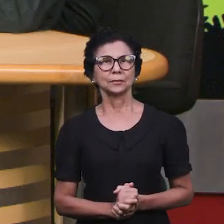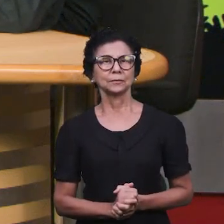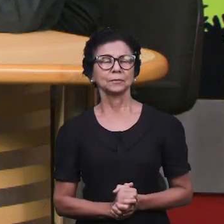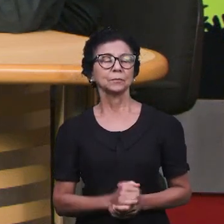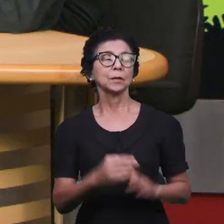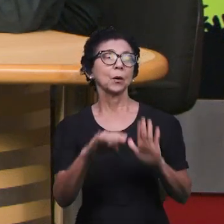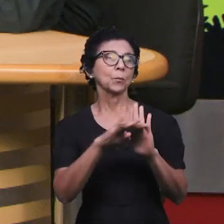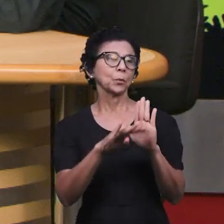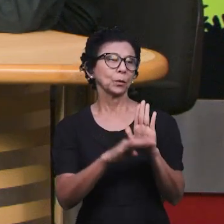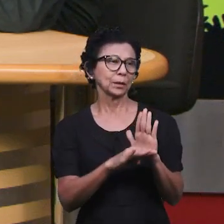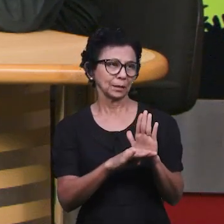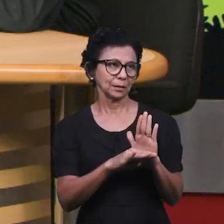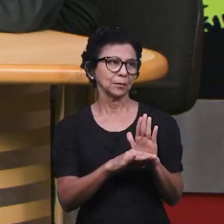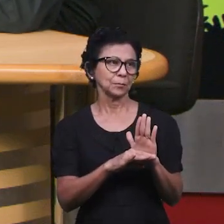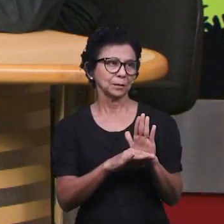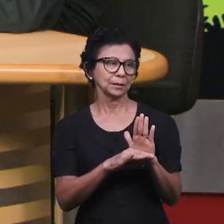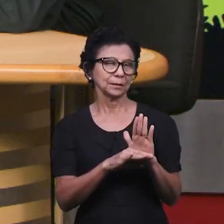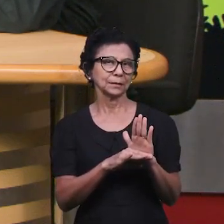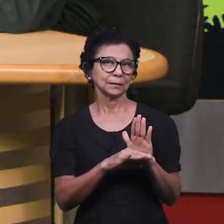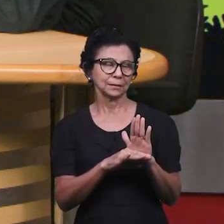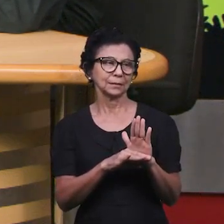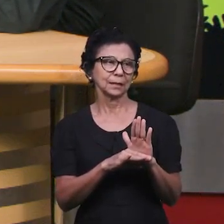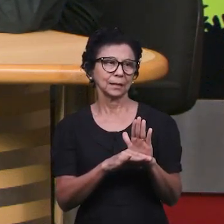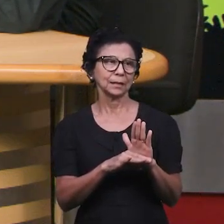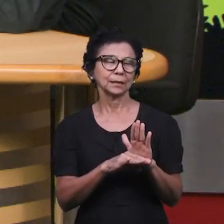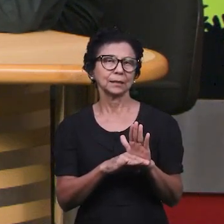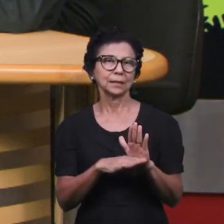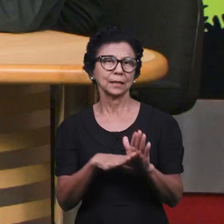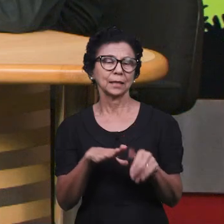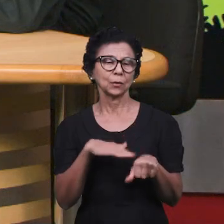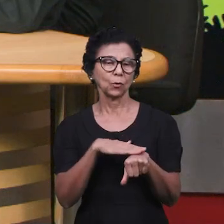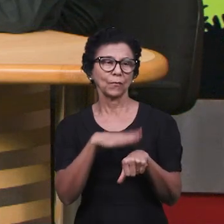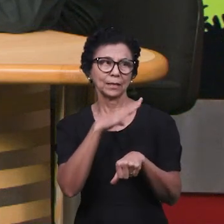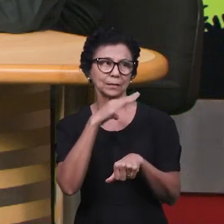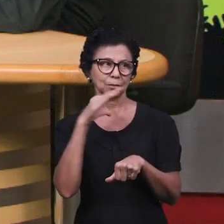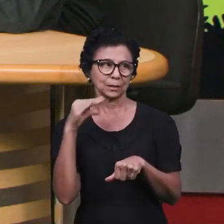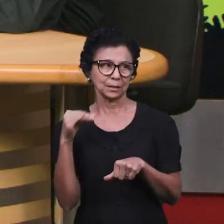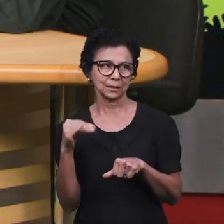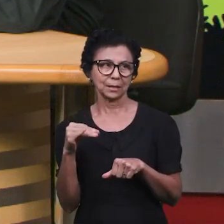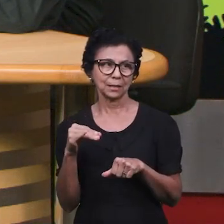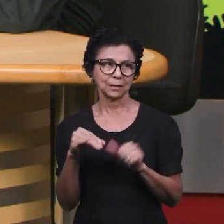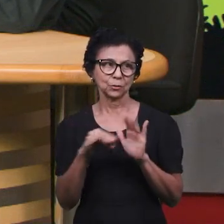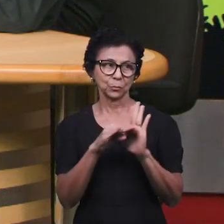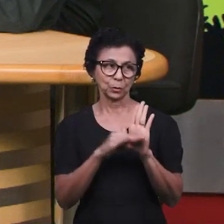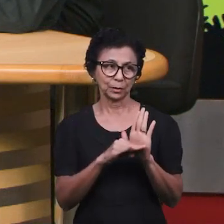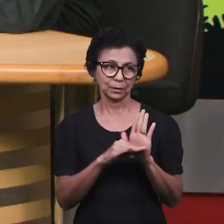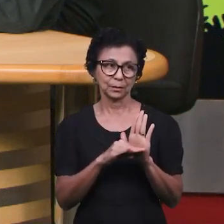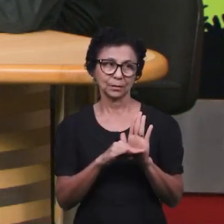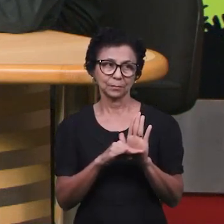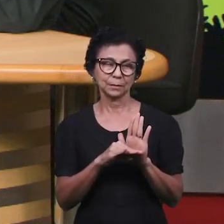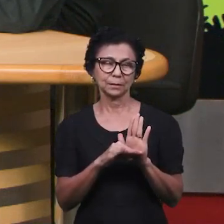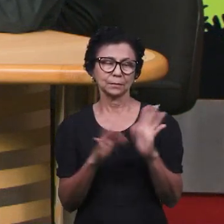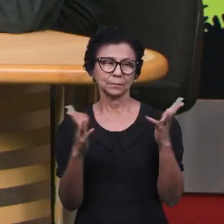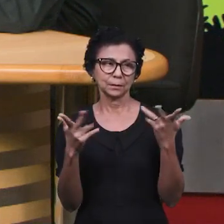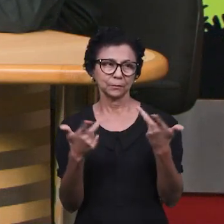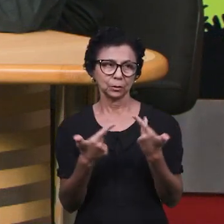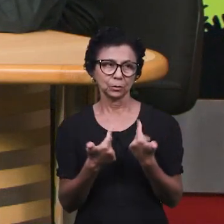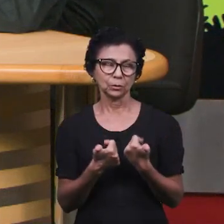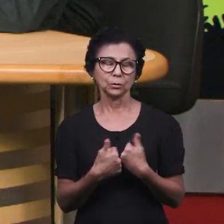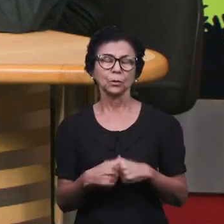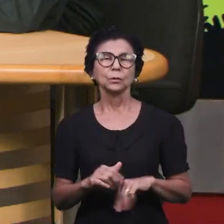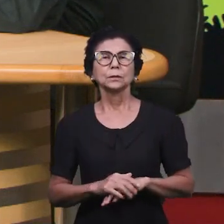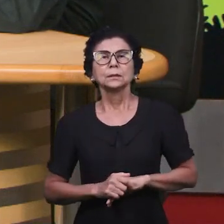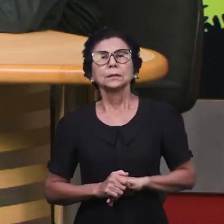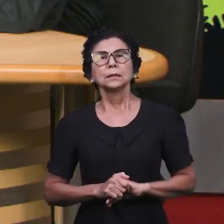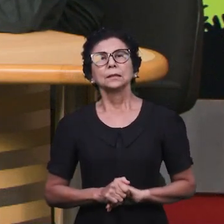vocês estão desenvolvendo, conversando com os nossos adolescentes, um excelente instrumento para as crianças, para os adolescentes